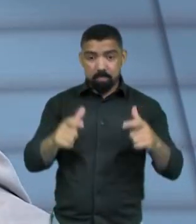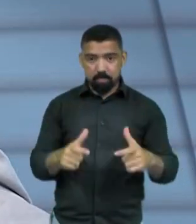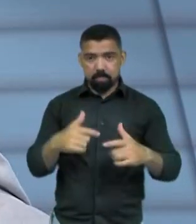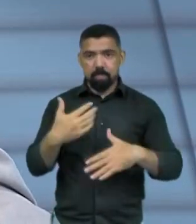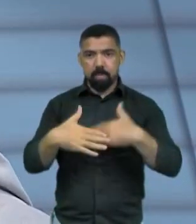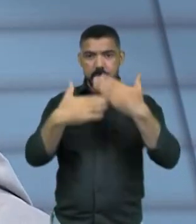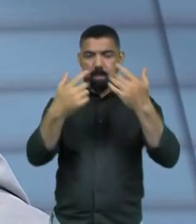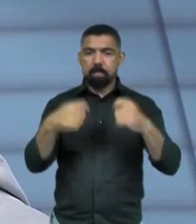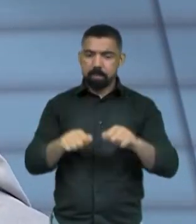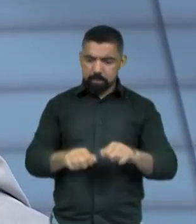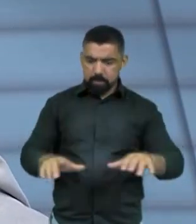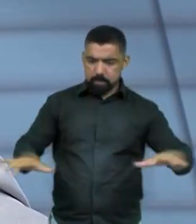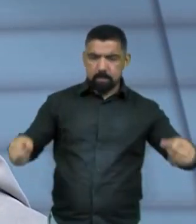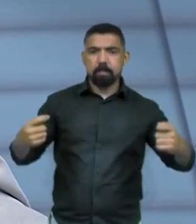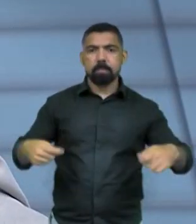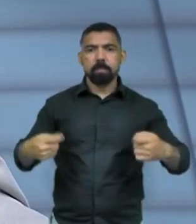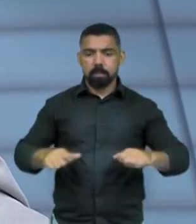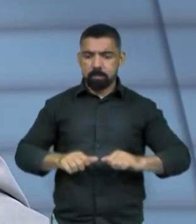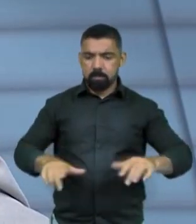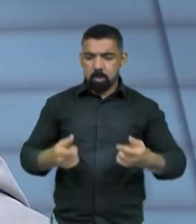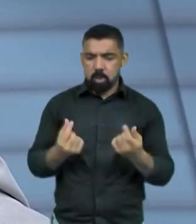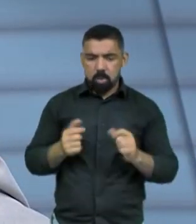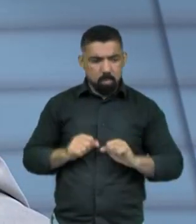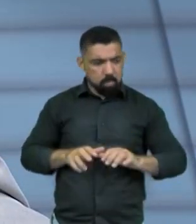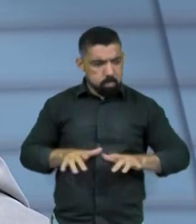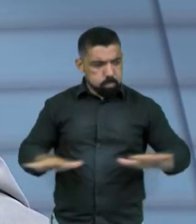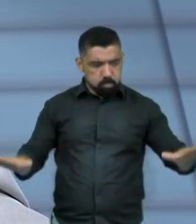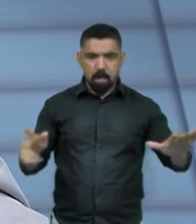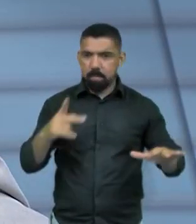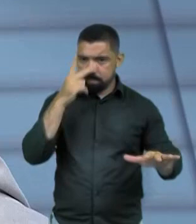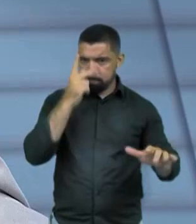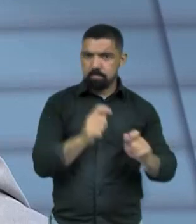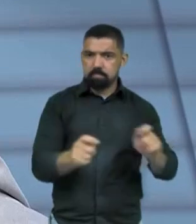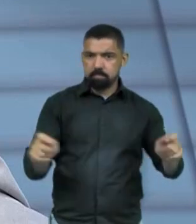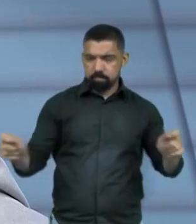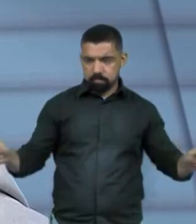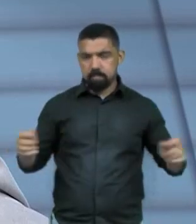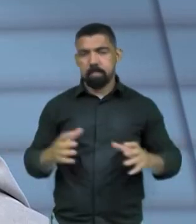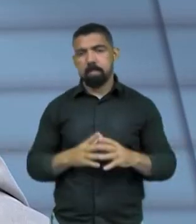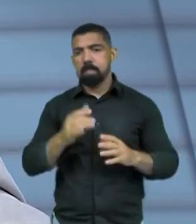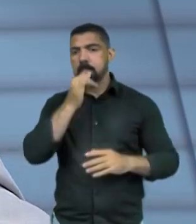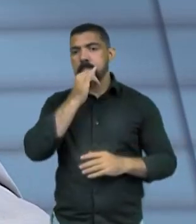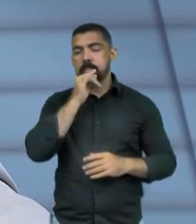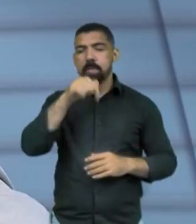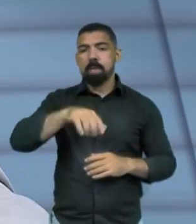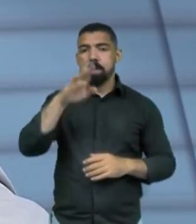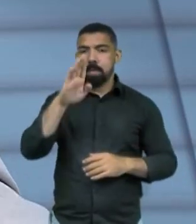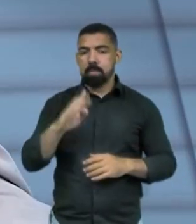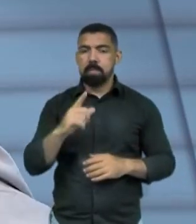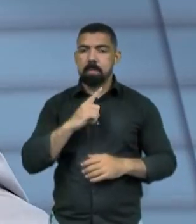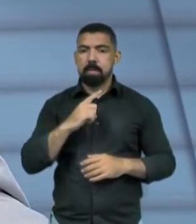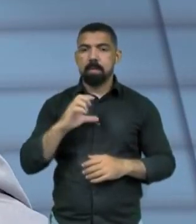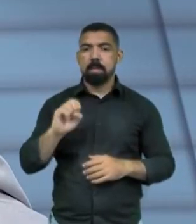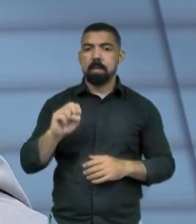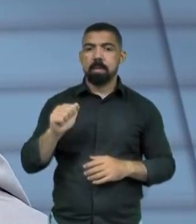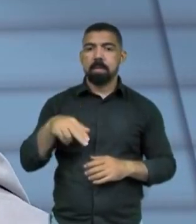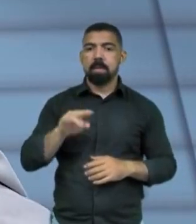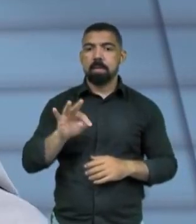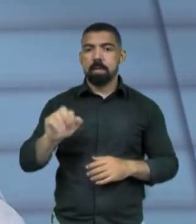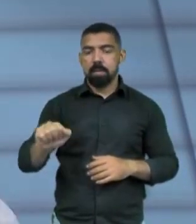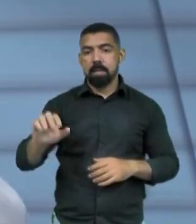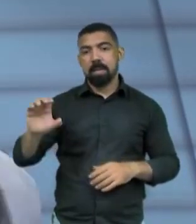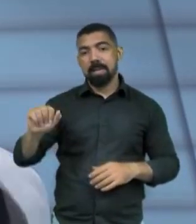boa distribuição dessa riqueza. No Brasil nós temos o exemplo de alguns benchmarks, como é o caso de Santa Catarina, né? Uhum.